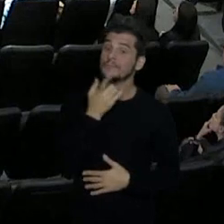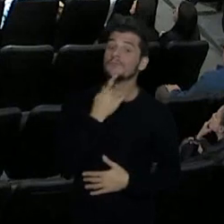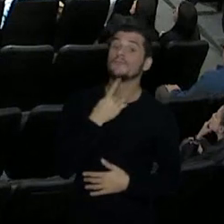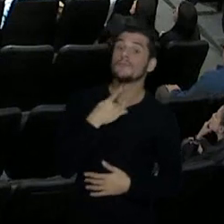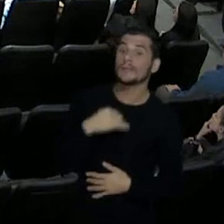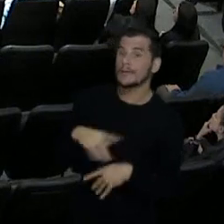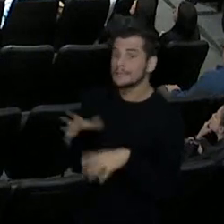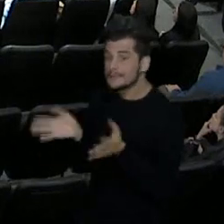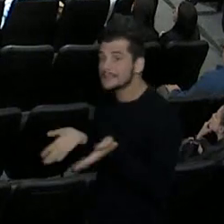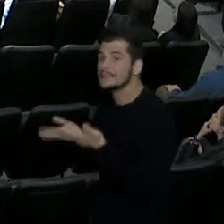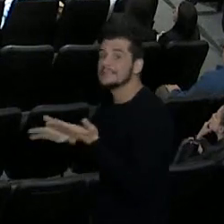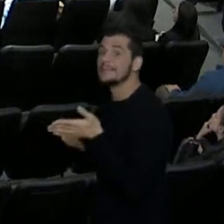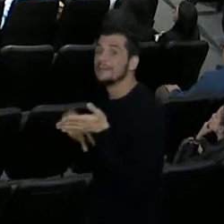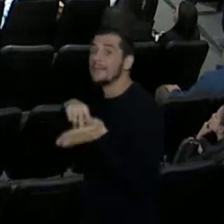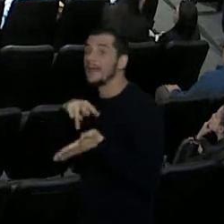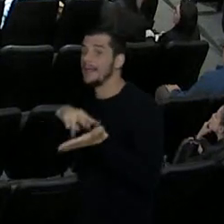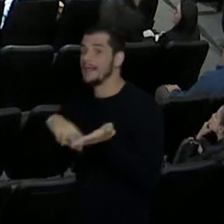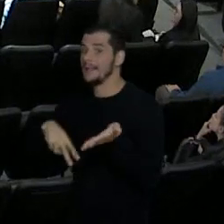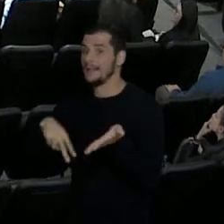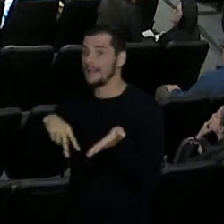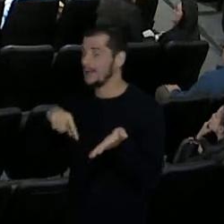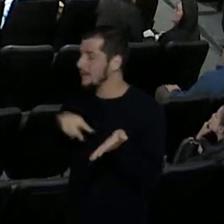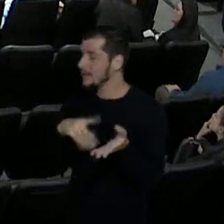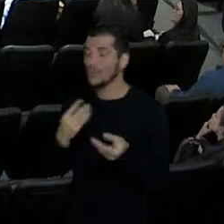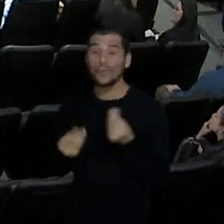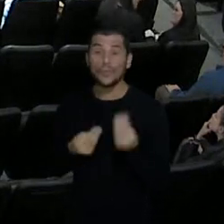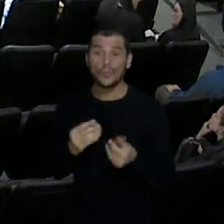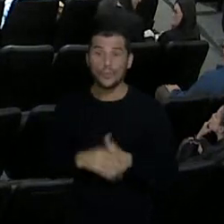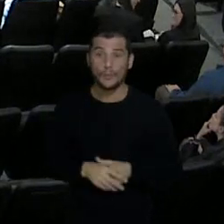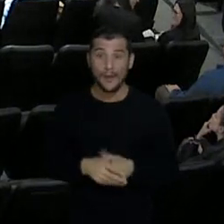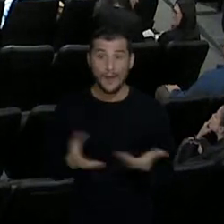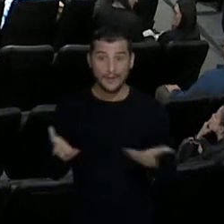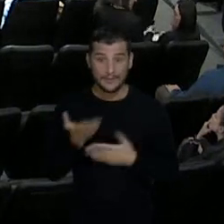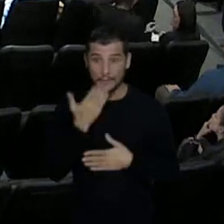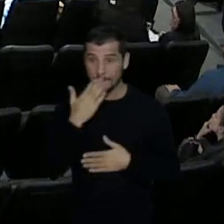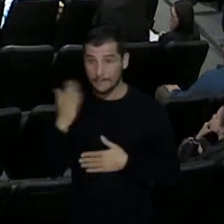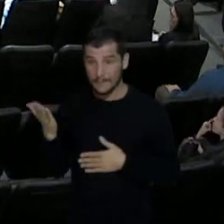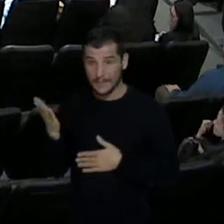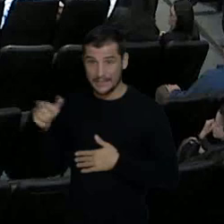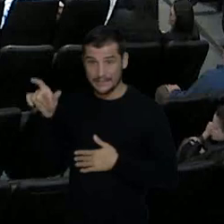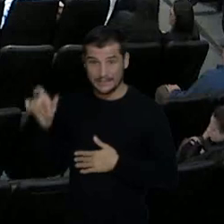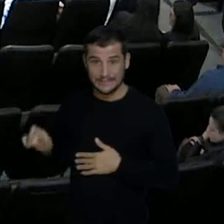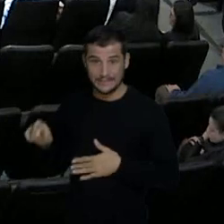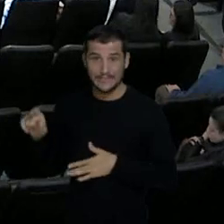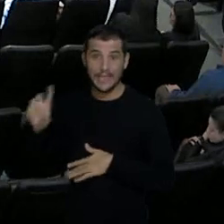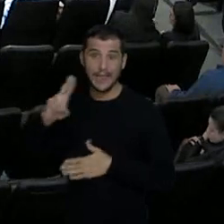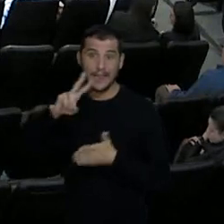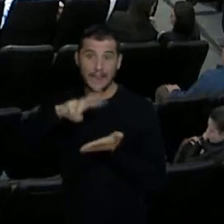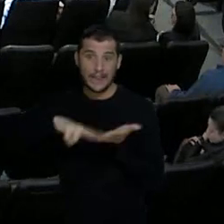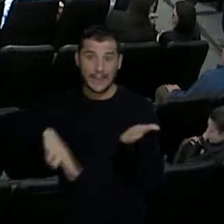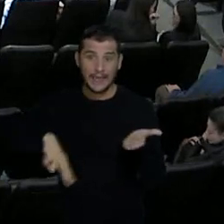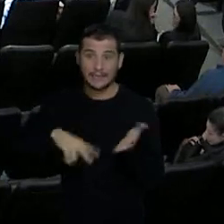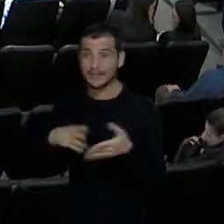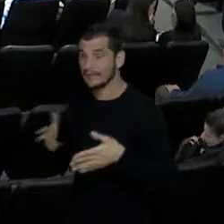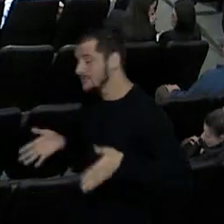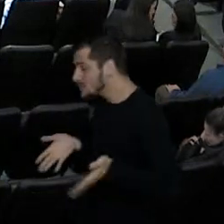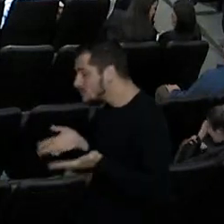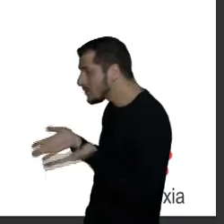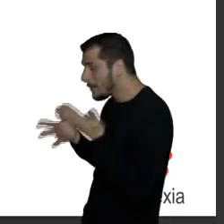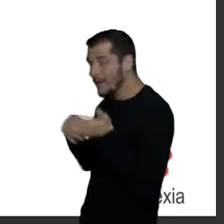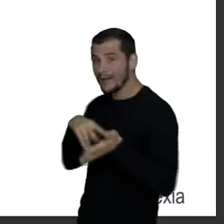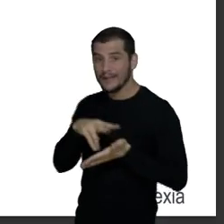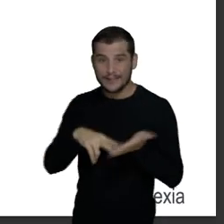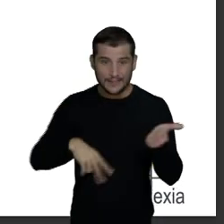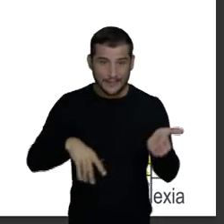a ler tá E vamos pedir para ela ler então por favor estimulem a pessoa a